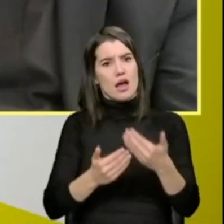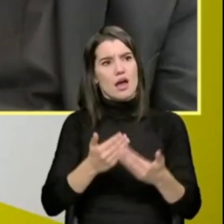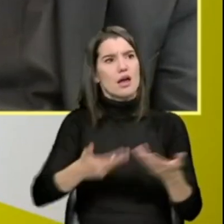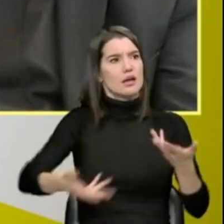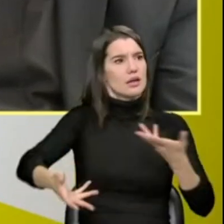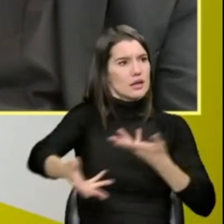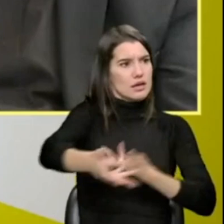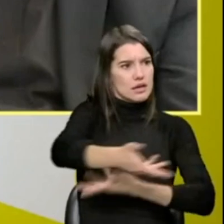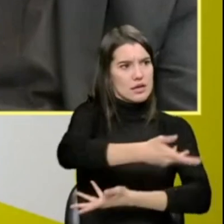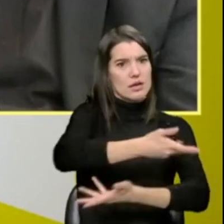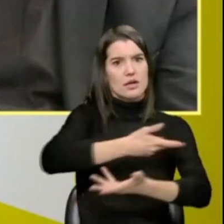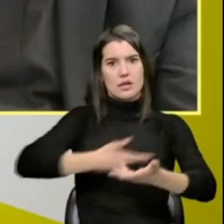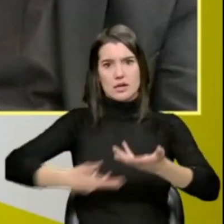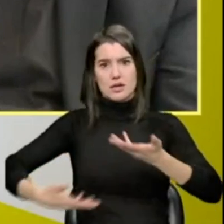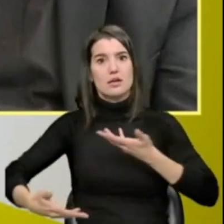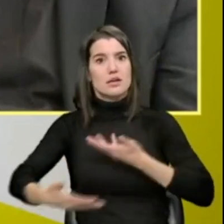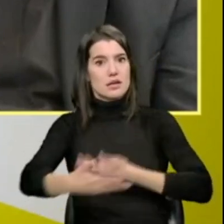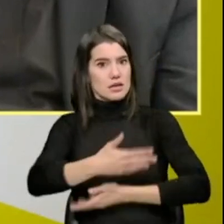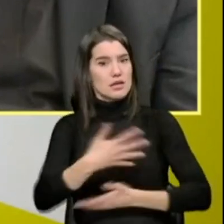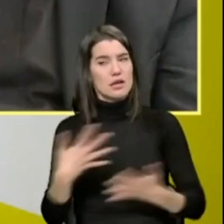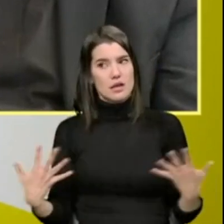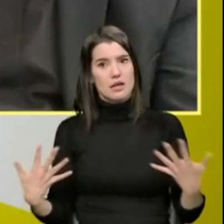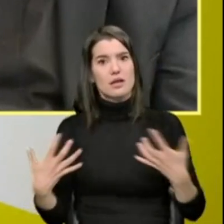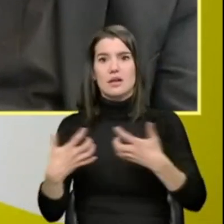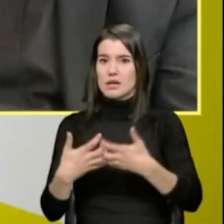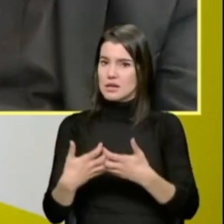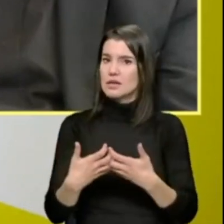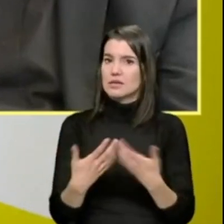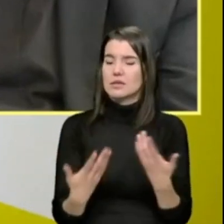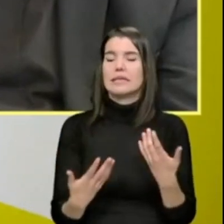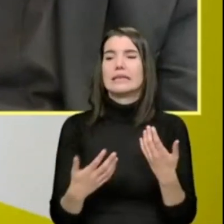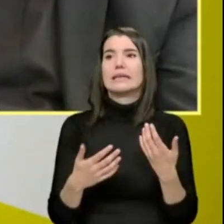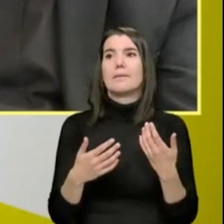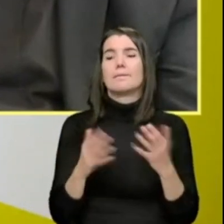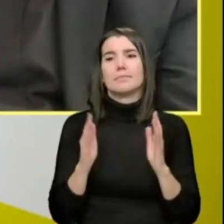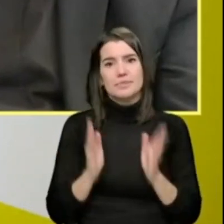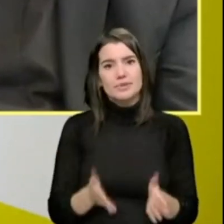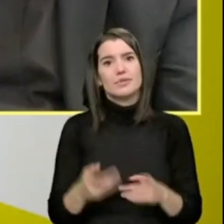fazer e que merece muito mais interesse